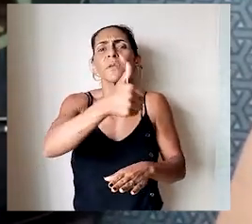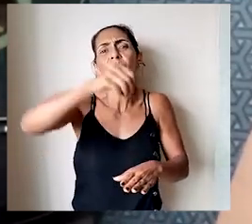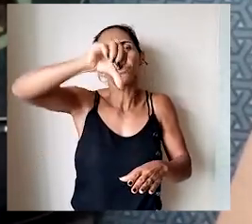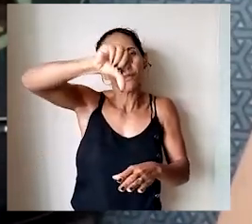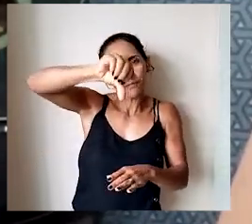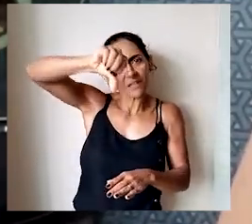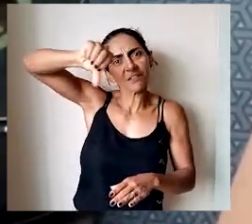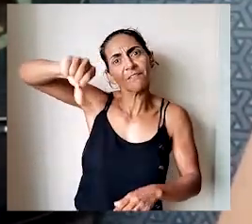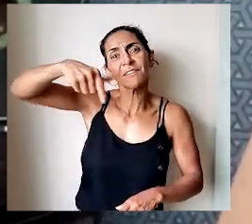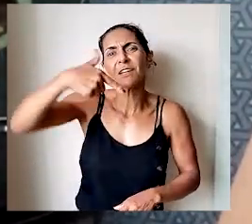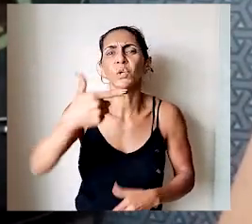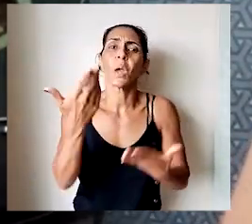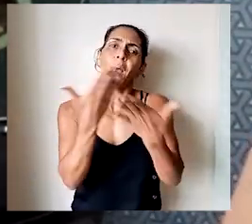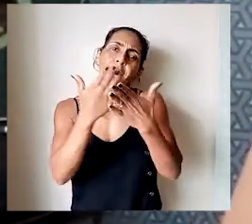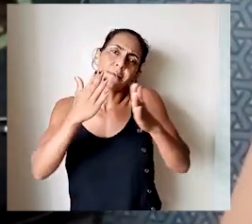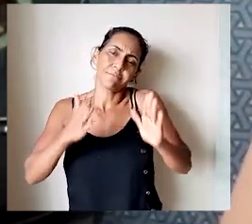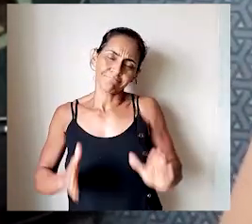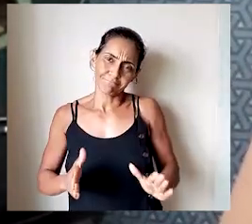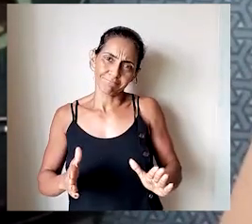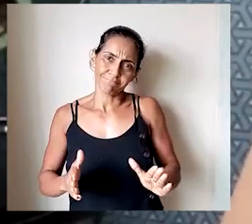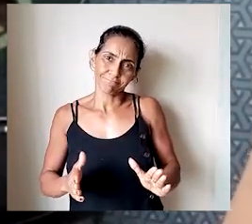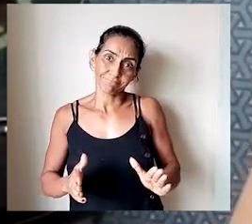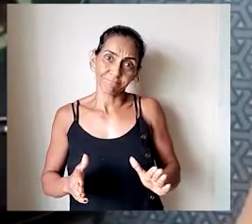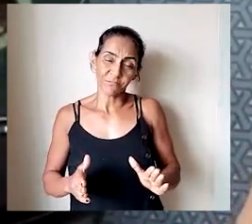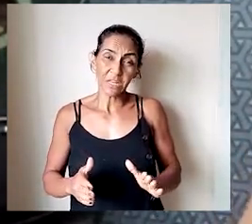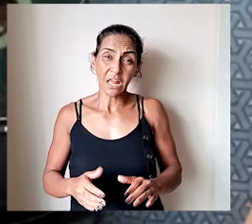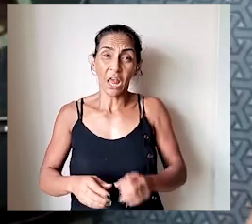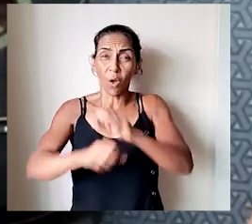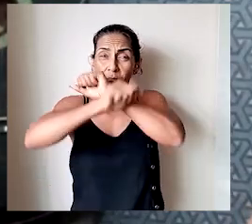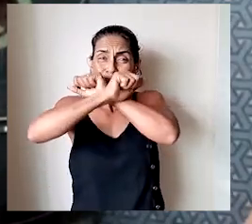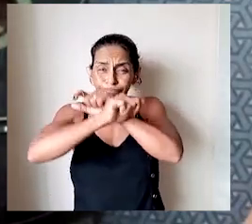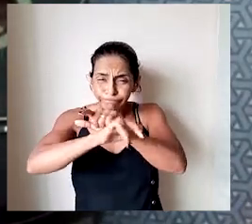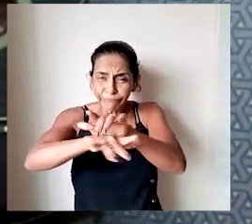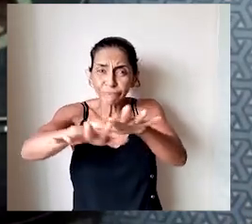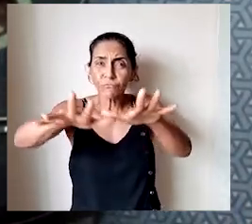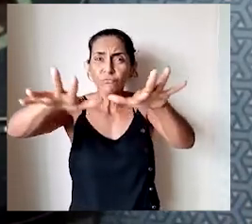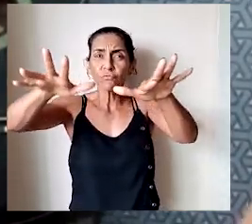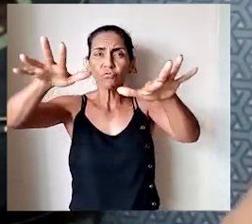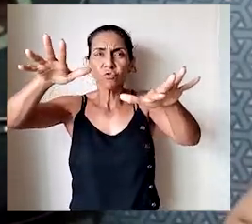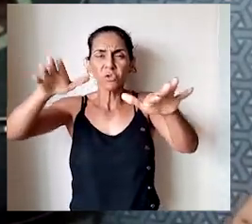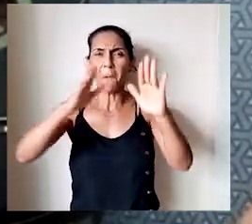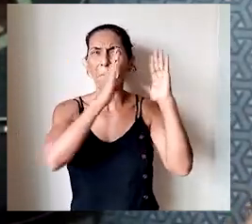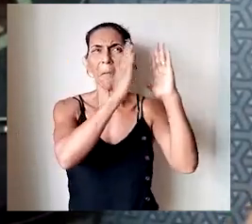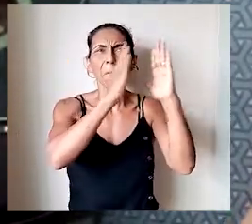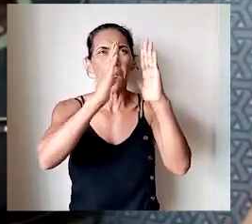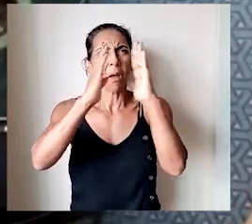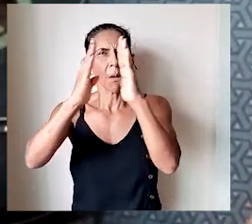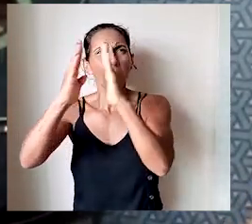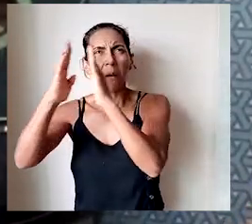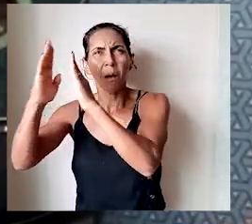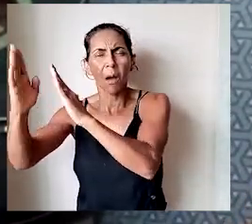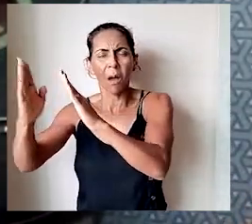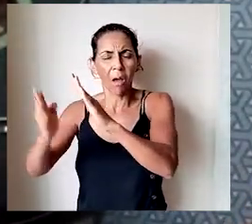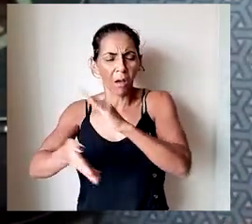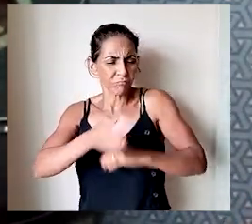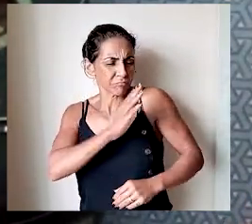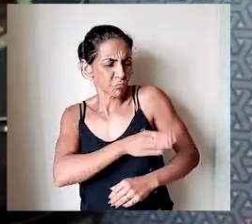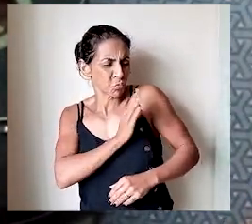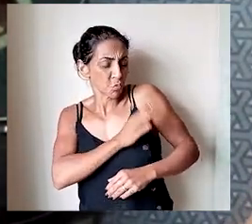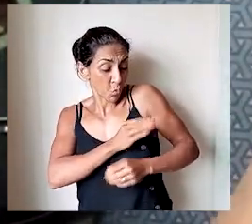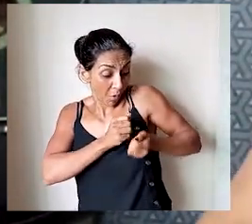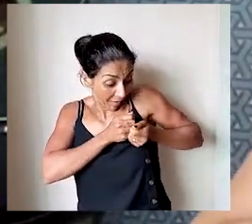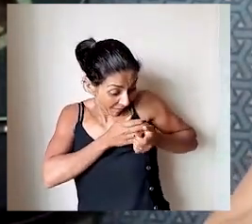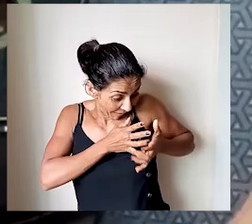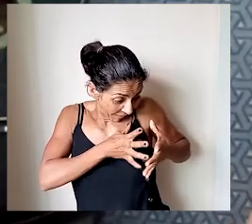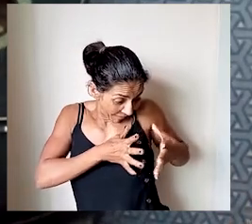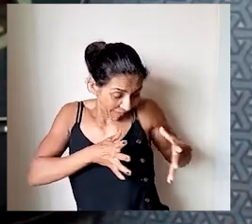até que esse livro fosse publicado e logo ao ser publicado o livro aí tomou todas as bibliotecas, tomou o coração dos